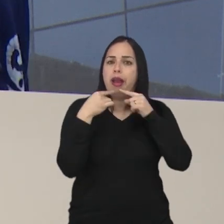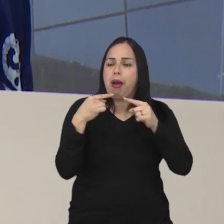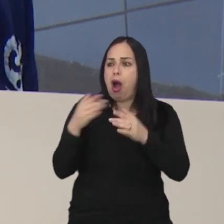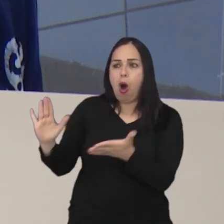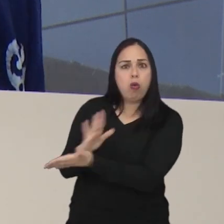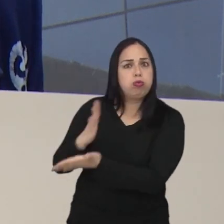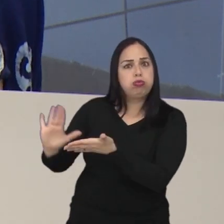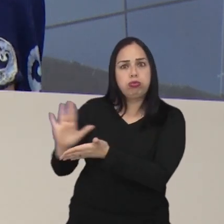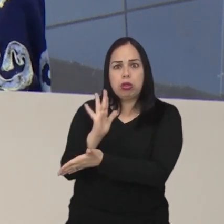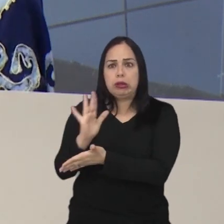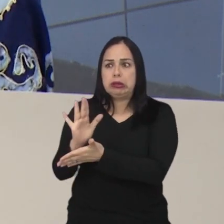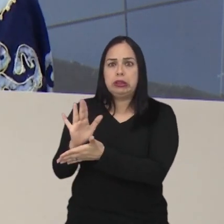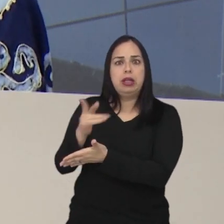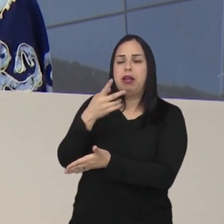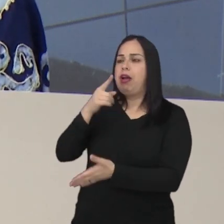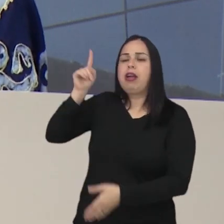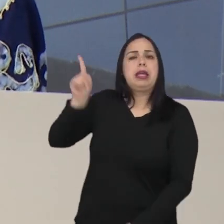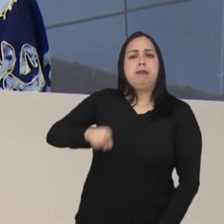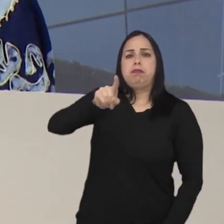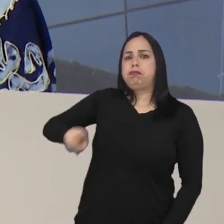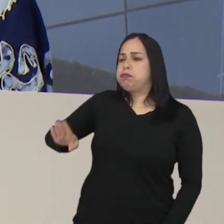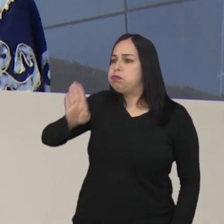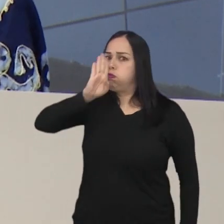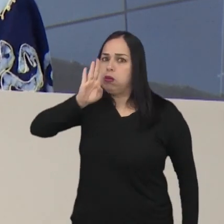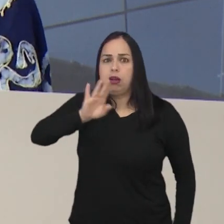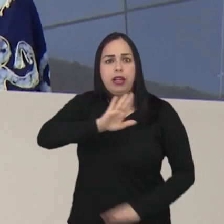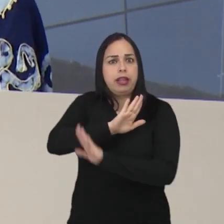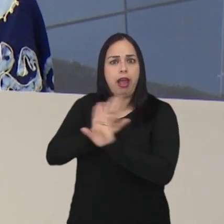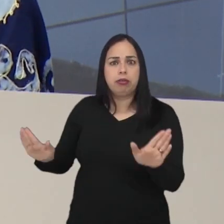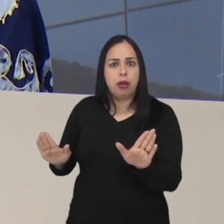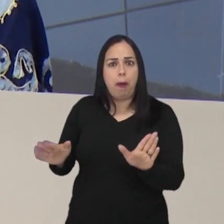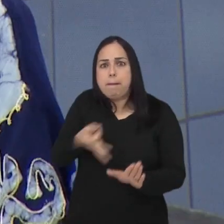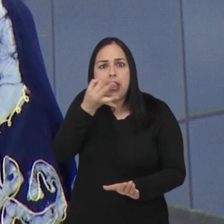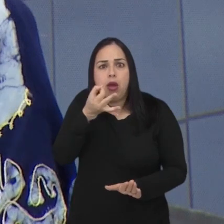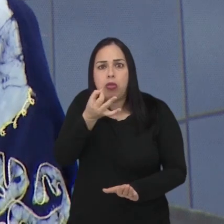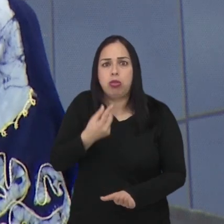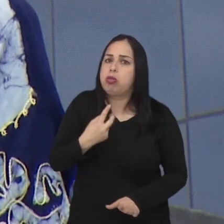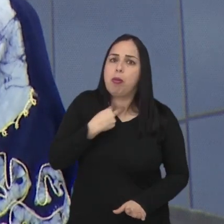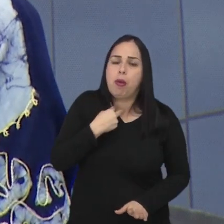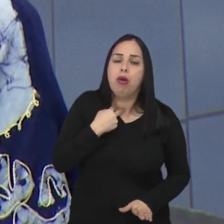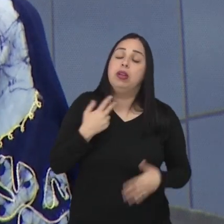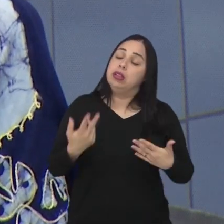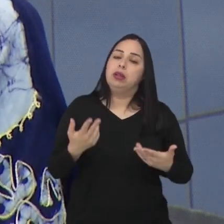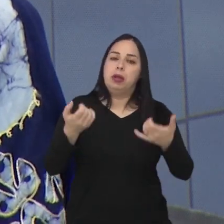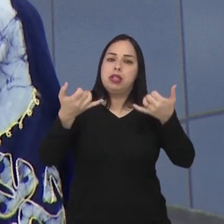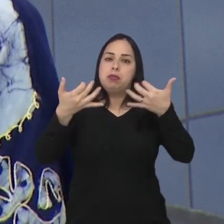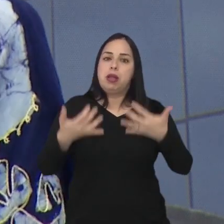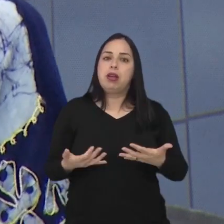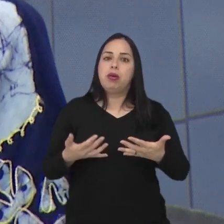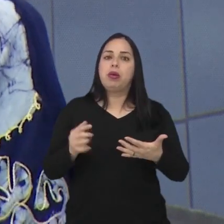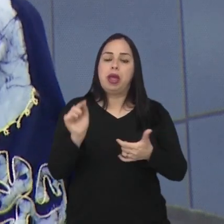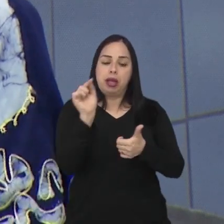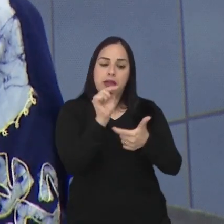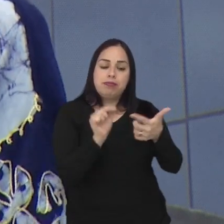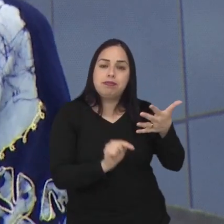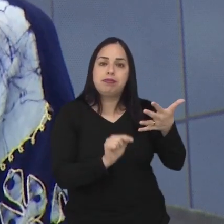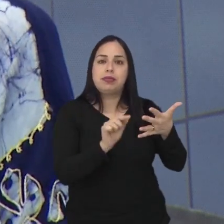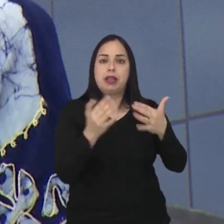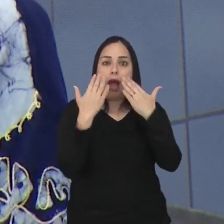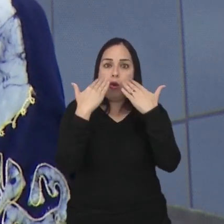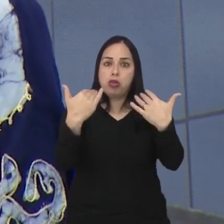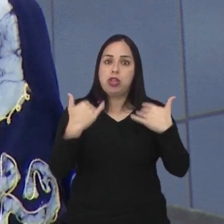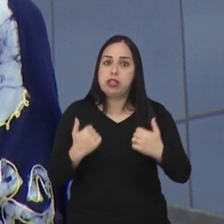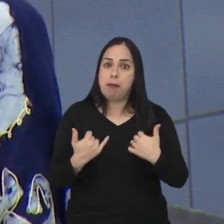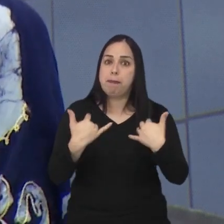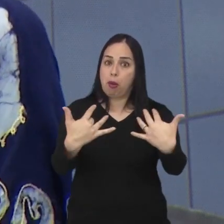alguns conselheiros estariam sendo cerceados do direito de expor opiniões. A parlamentar ainda apontou possíveis irregularidades em uma